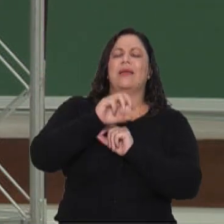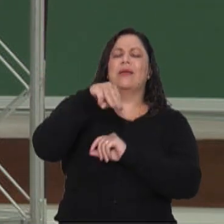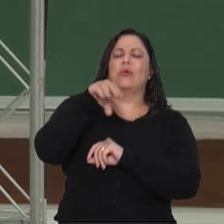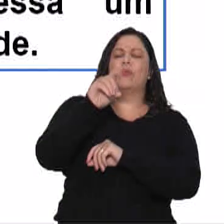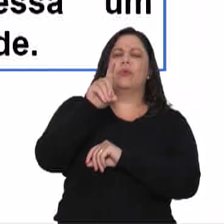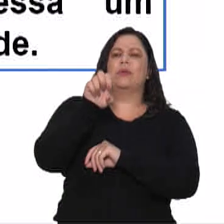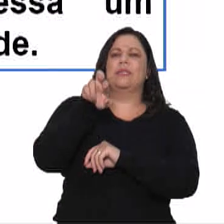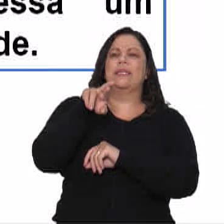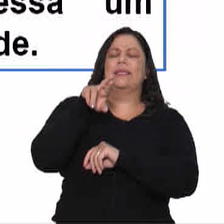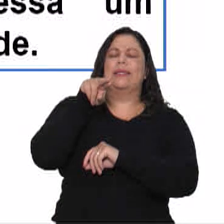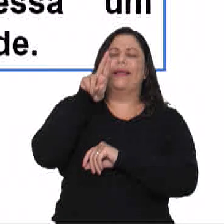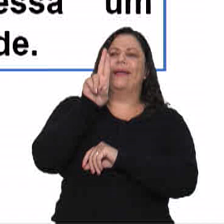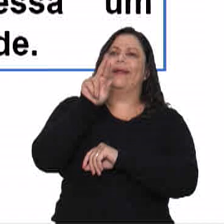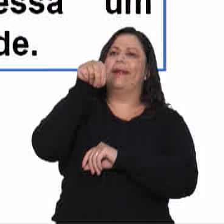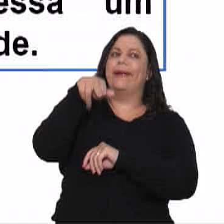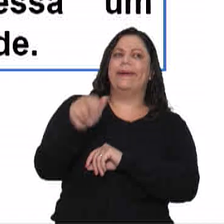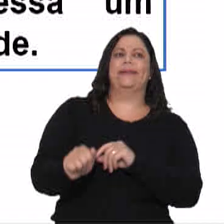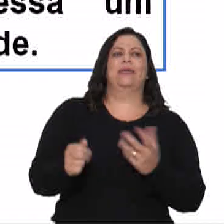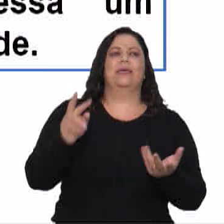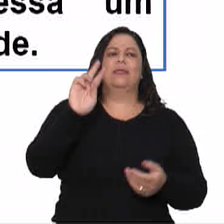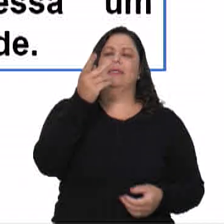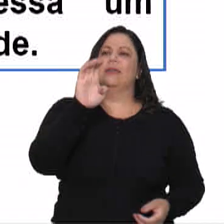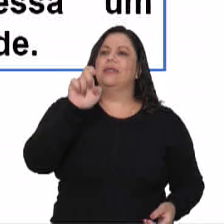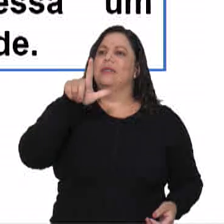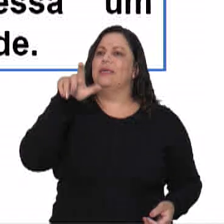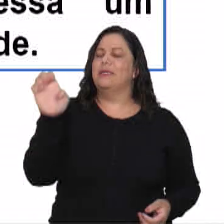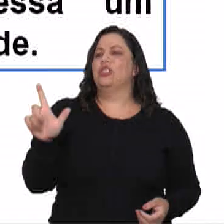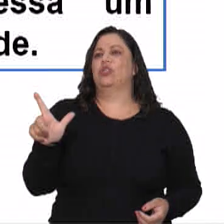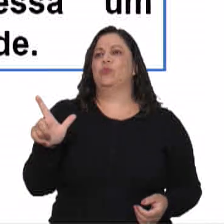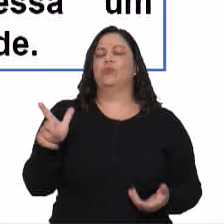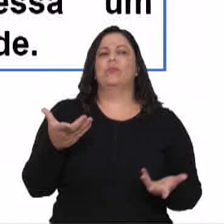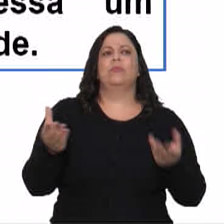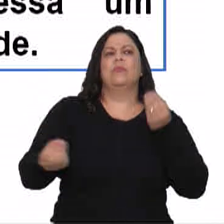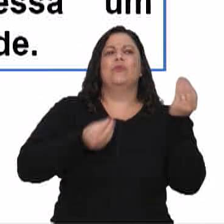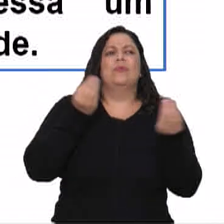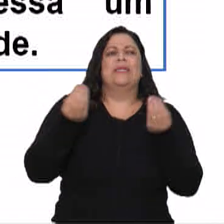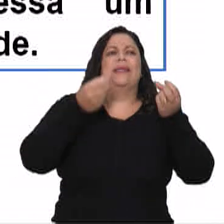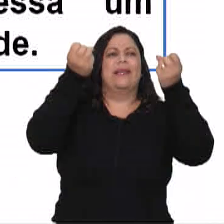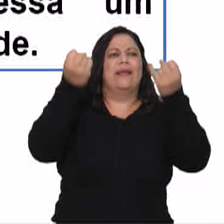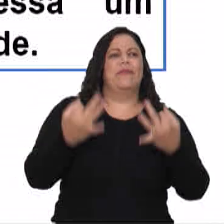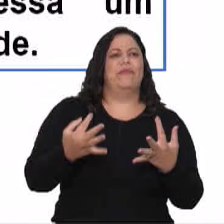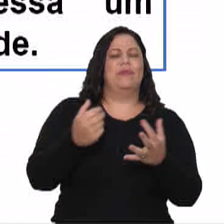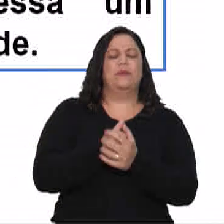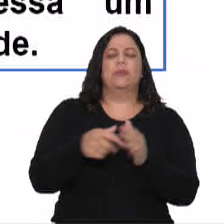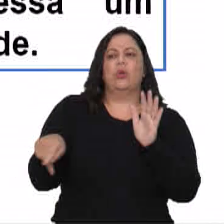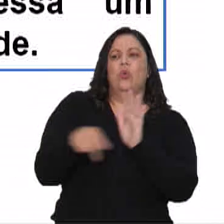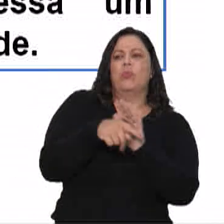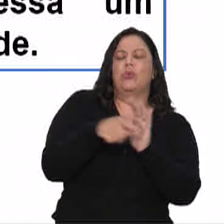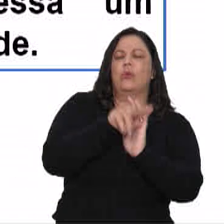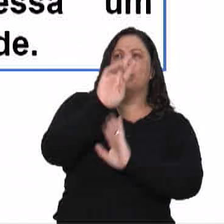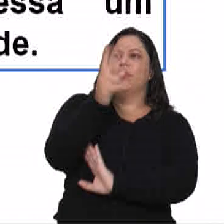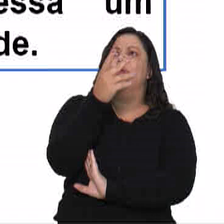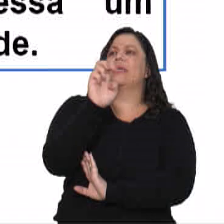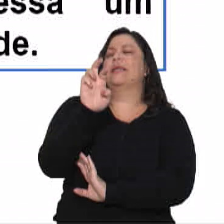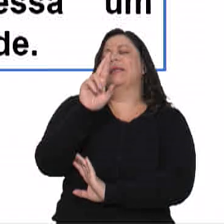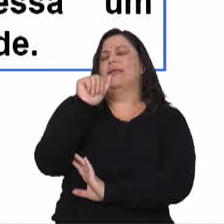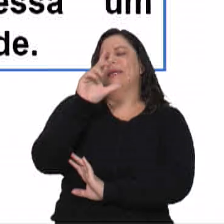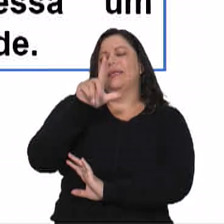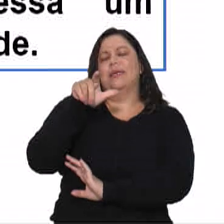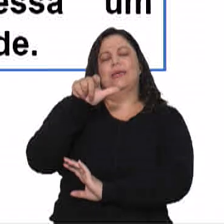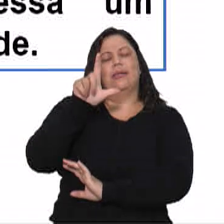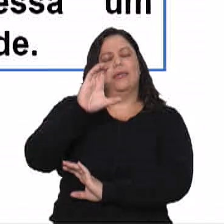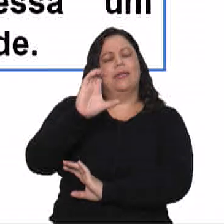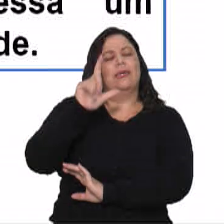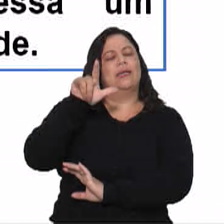afirma que é com Heráclito que podemos datar o início da filosofia, pois foi com Heráclito que se expressou a natureza